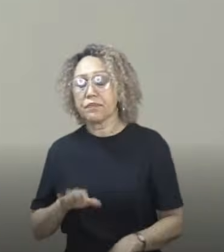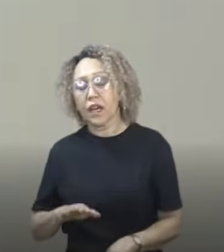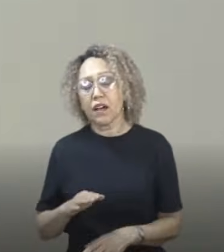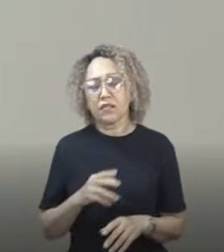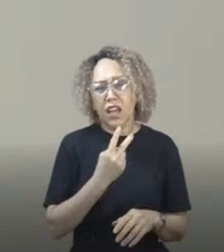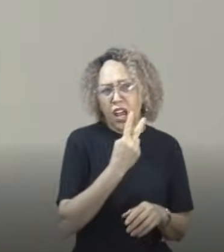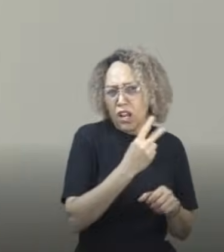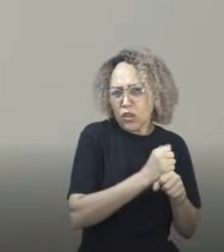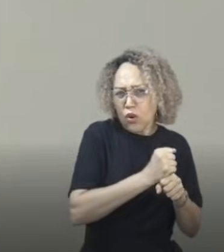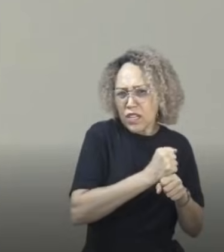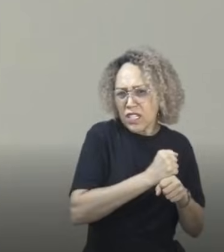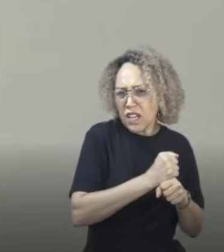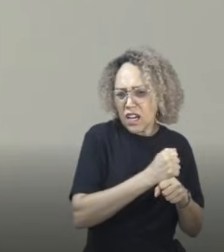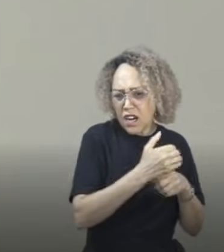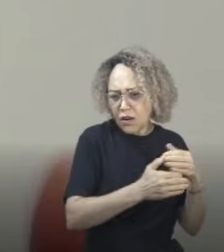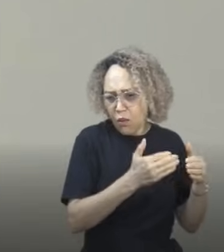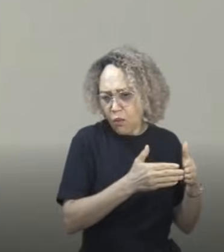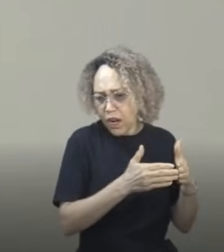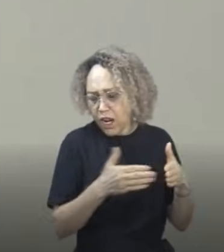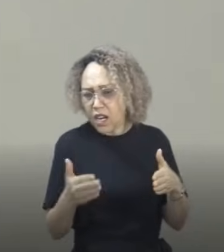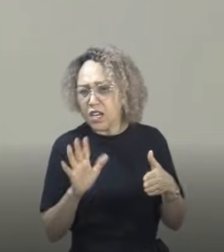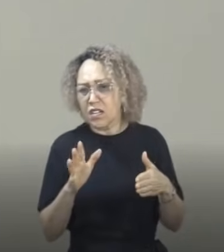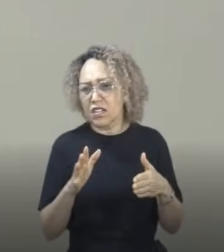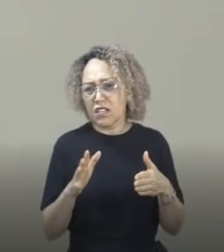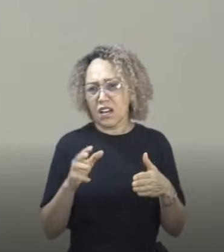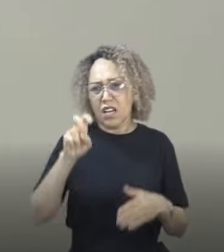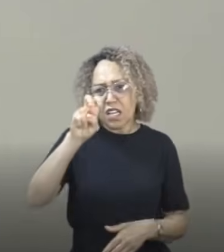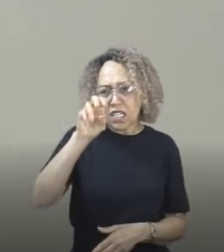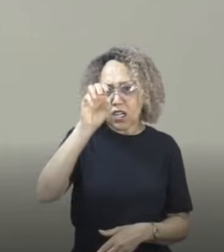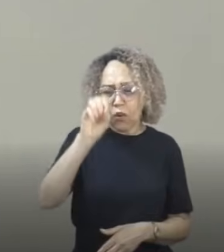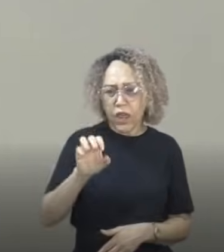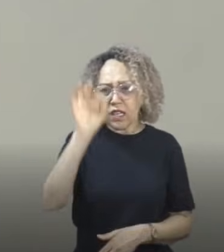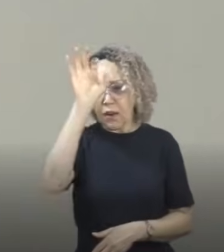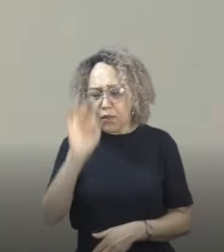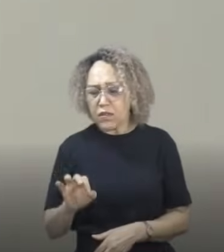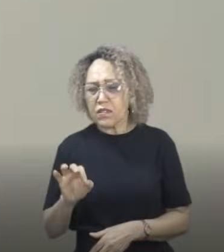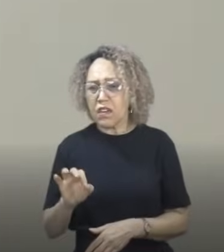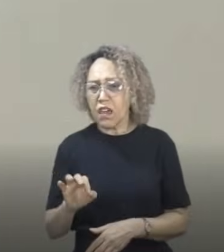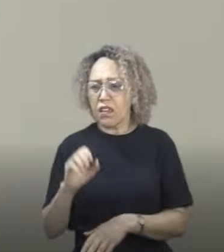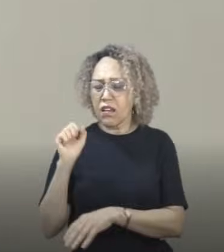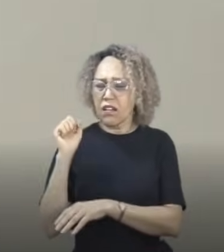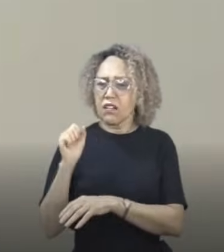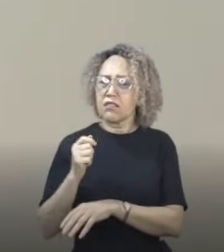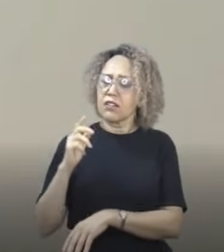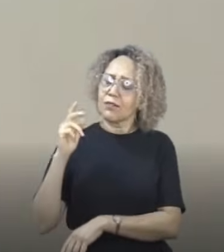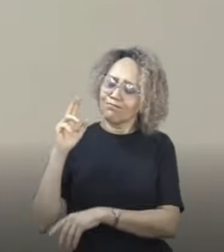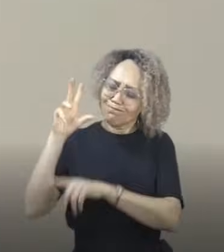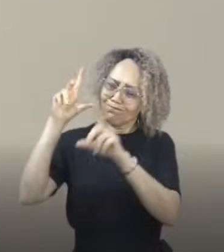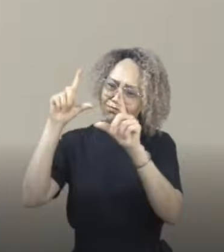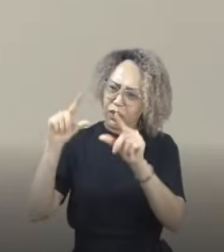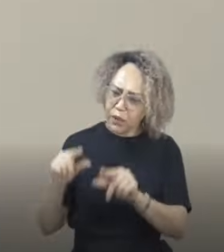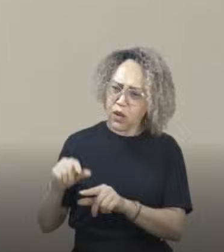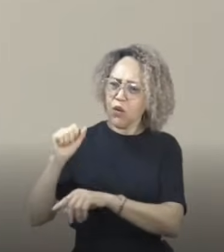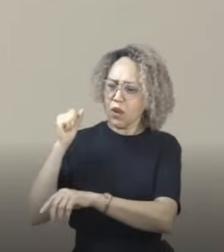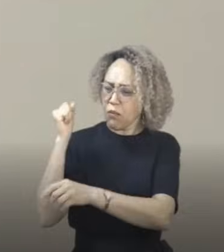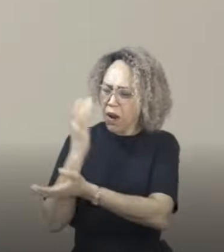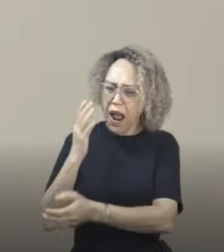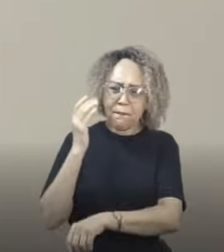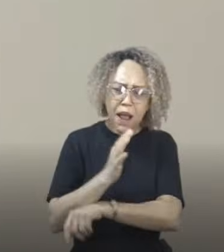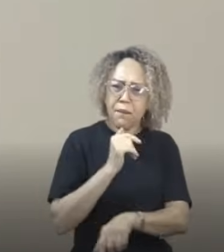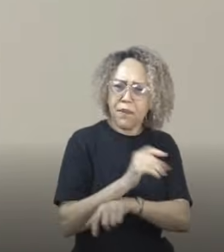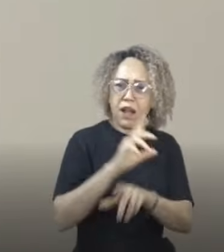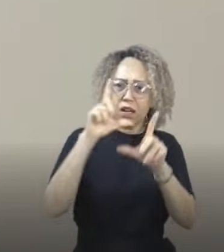o desmatamento na Amazônia, mas também diminuiu o desmatamento em vários outros biomas, o Brasil diminuiu, inclusive,